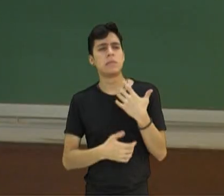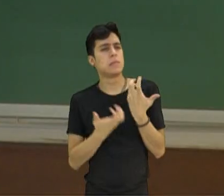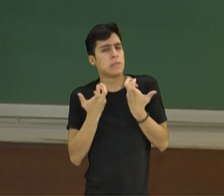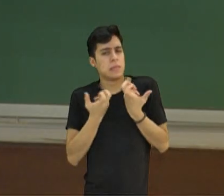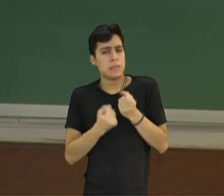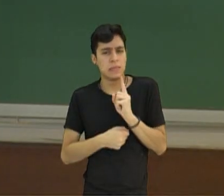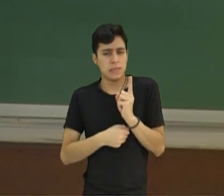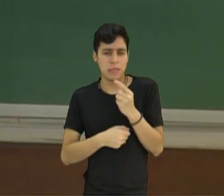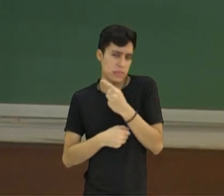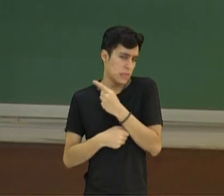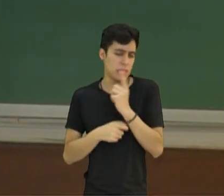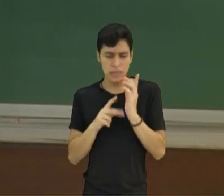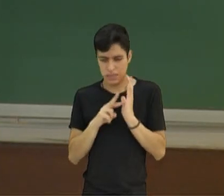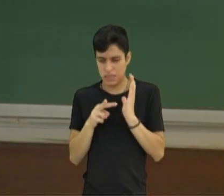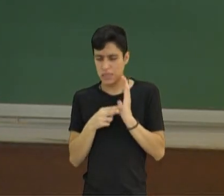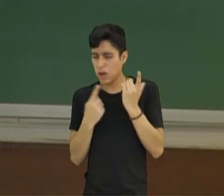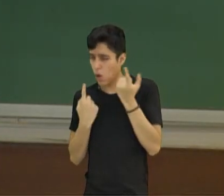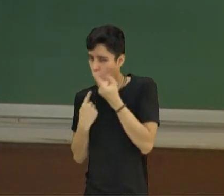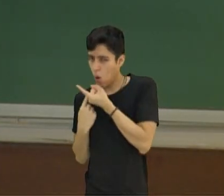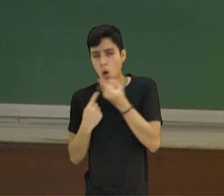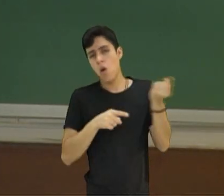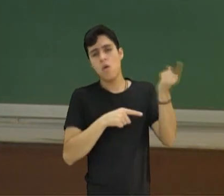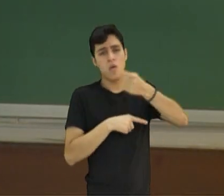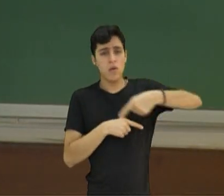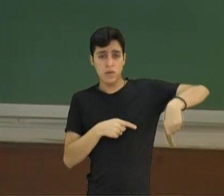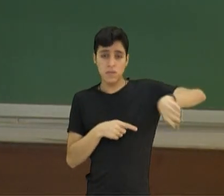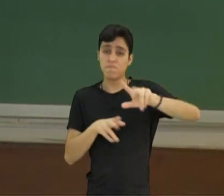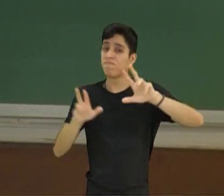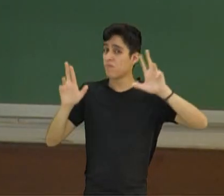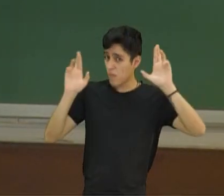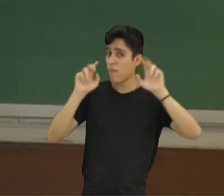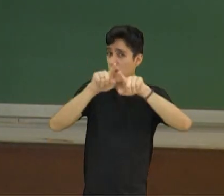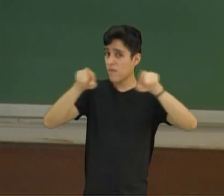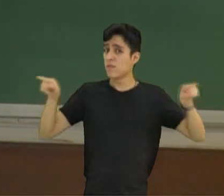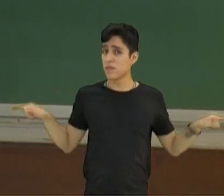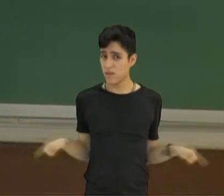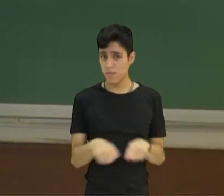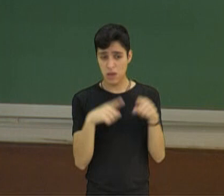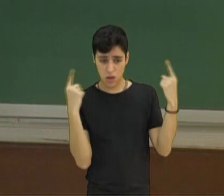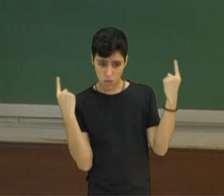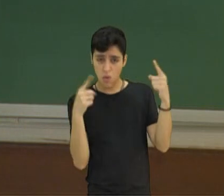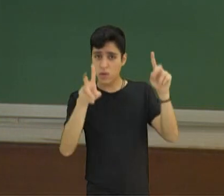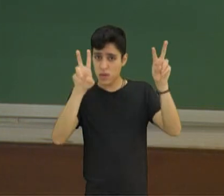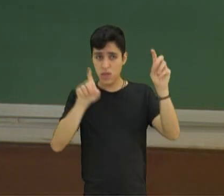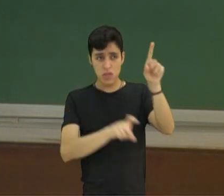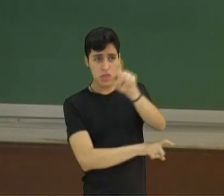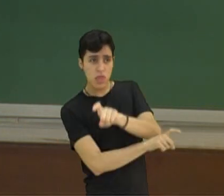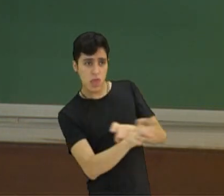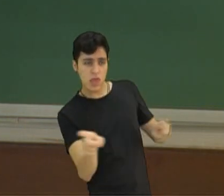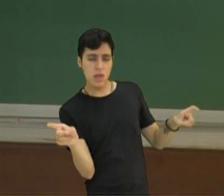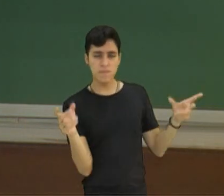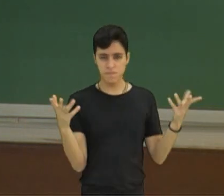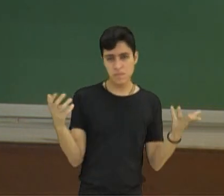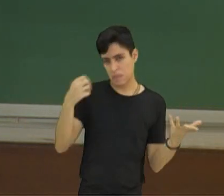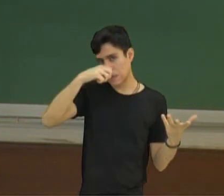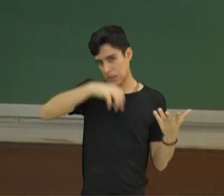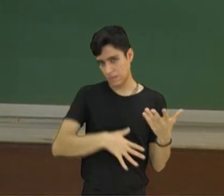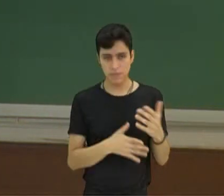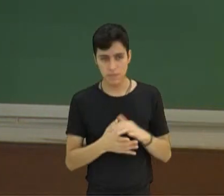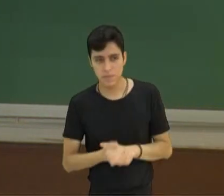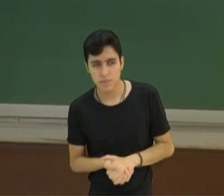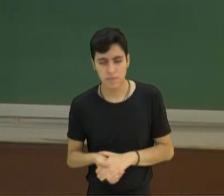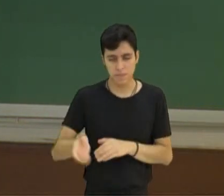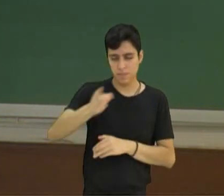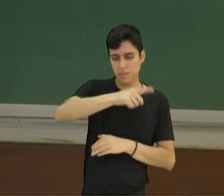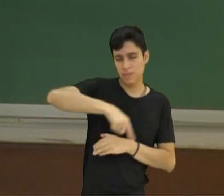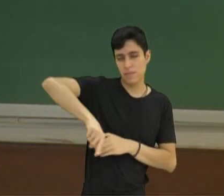Ele é totalmente contrário a esse fato. Espero que também você seja contrário a esse ato de vandalismo, né? Então, teste